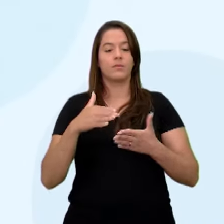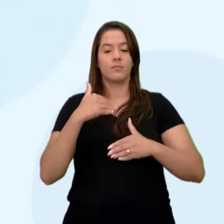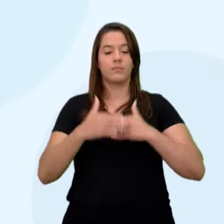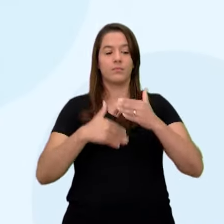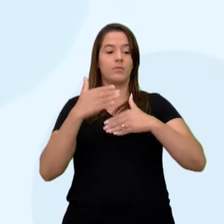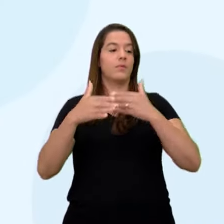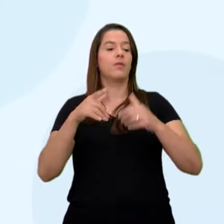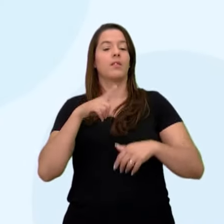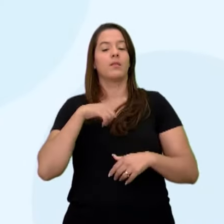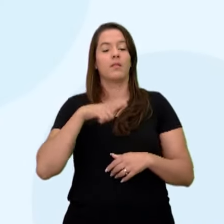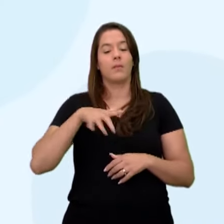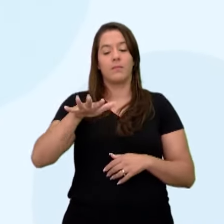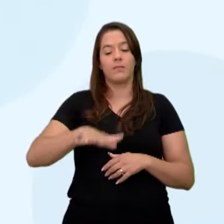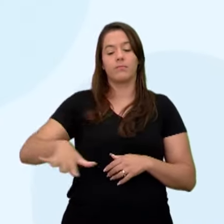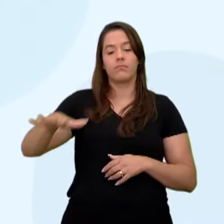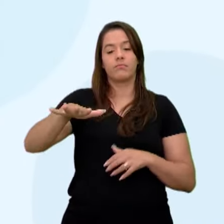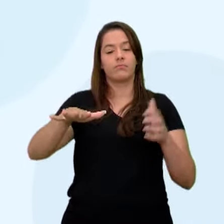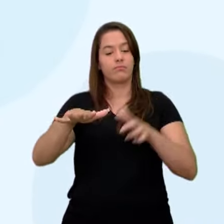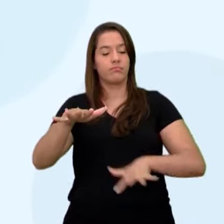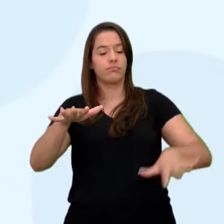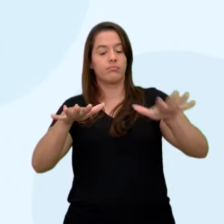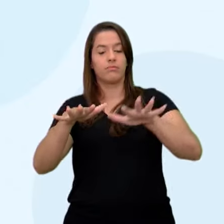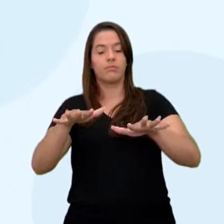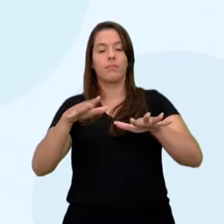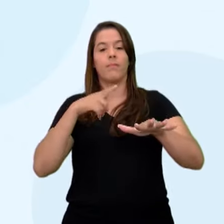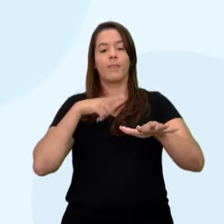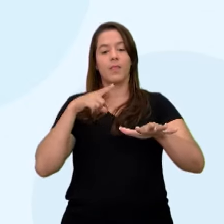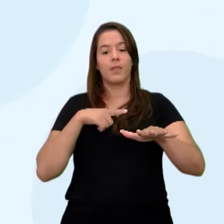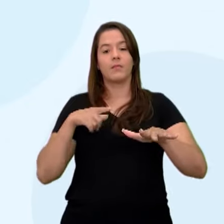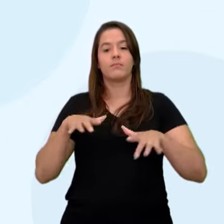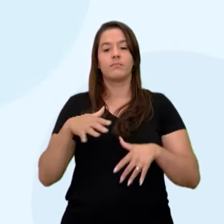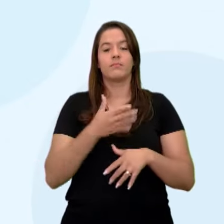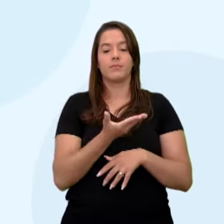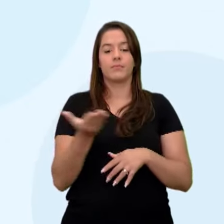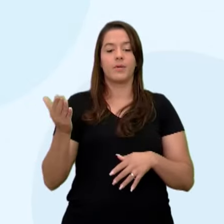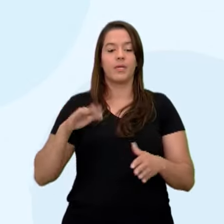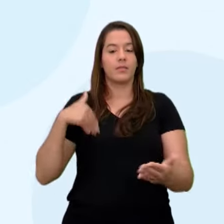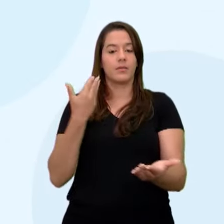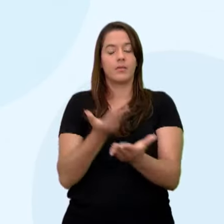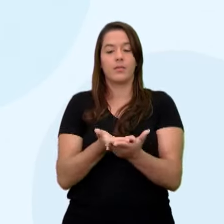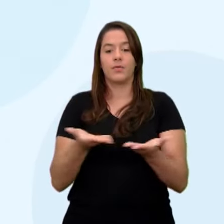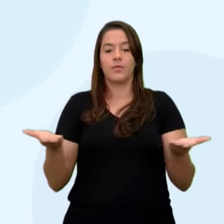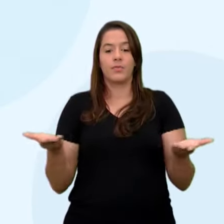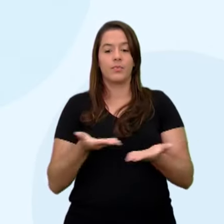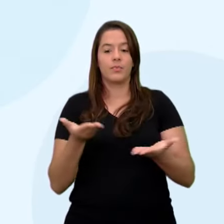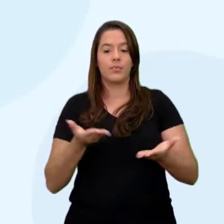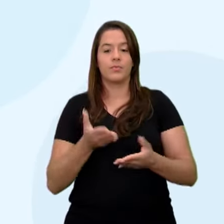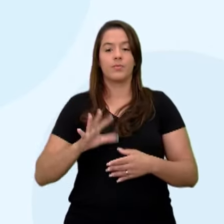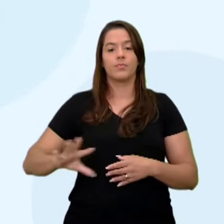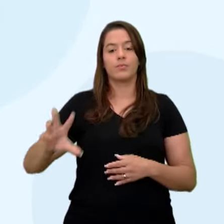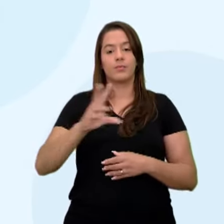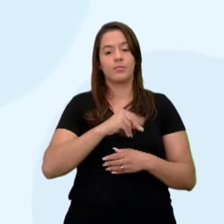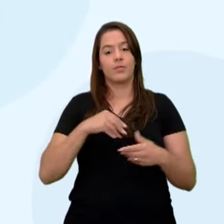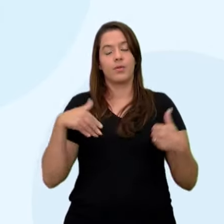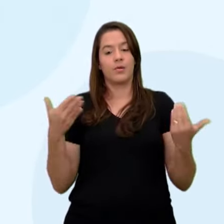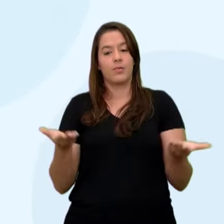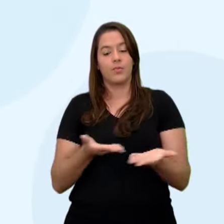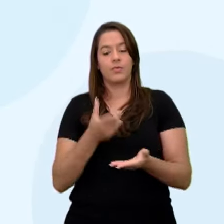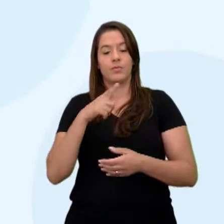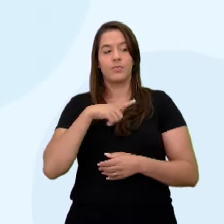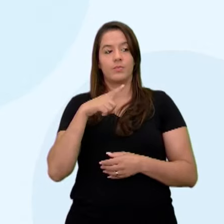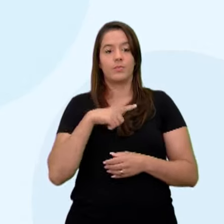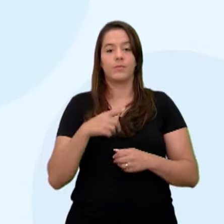lá os períodos lá, né, o Jurássico, até lá o período Quaternário de hoje, que é a formação atual,